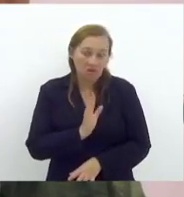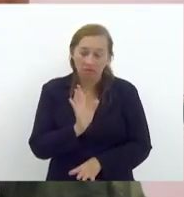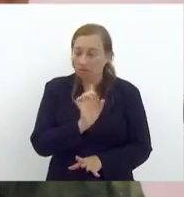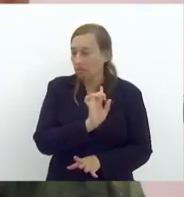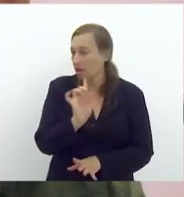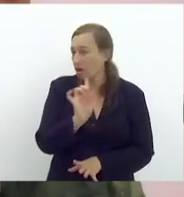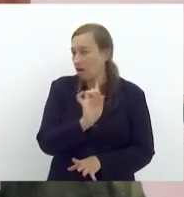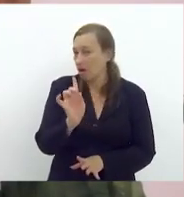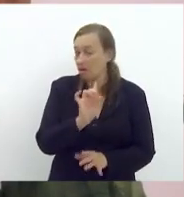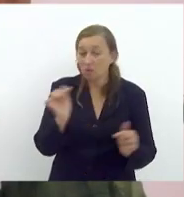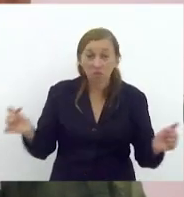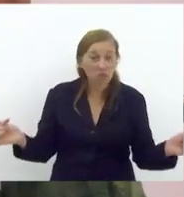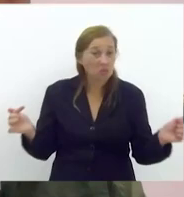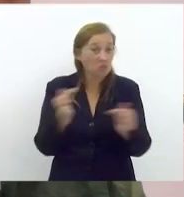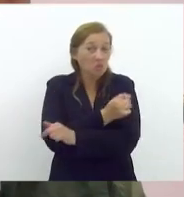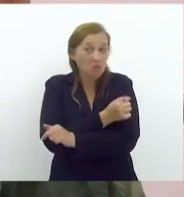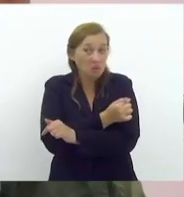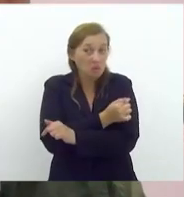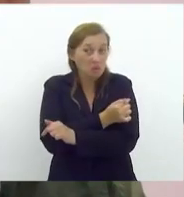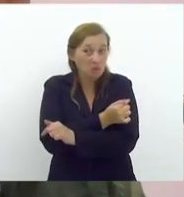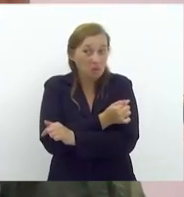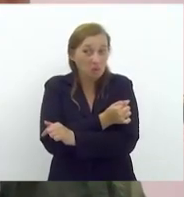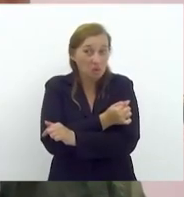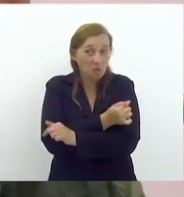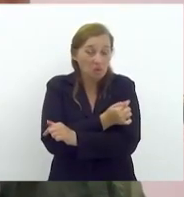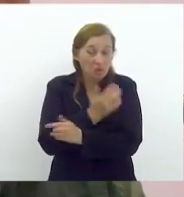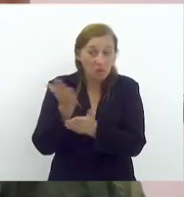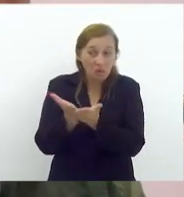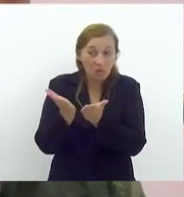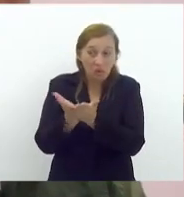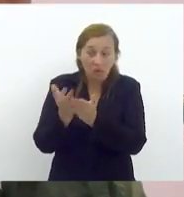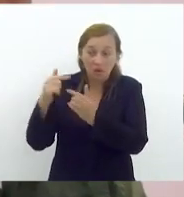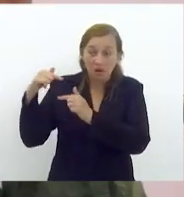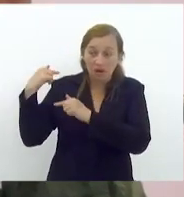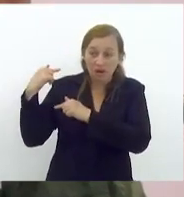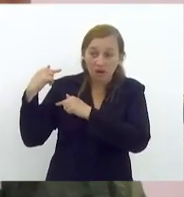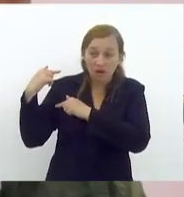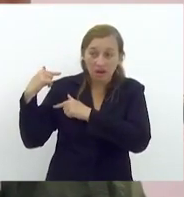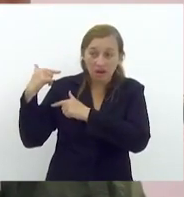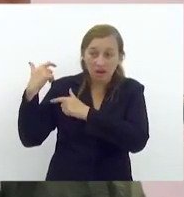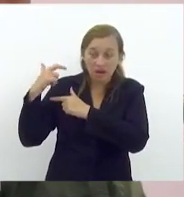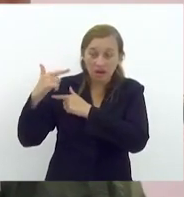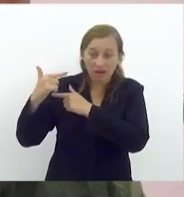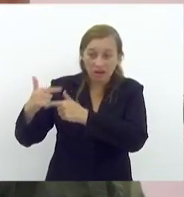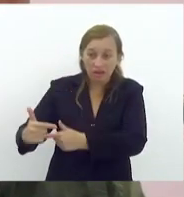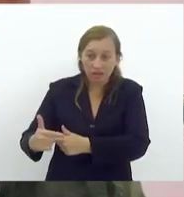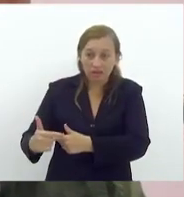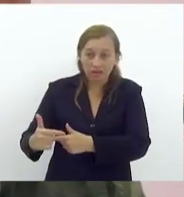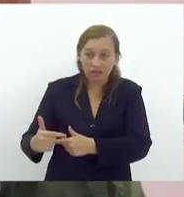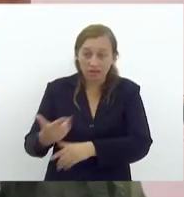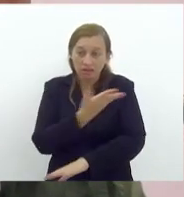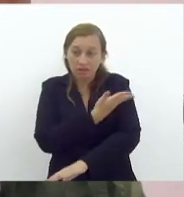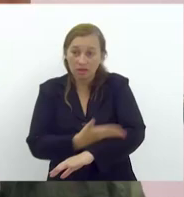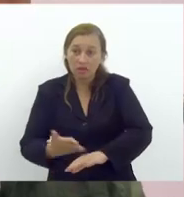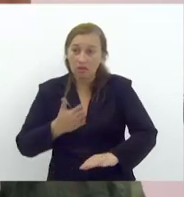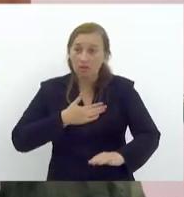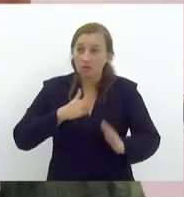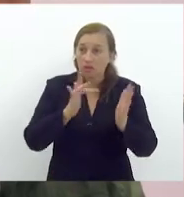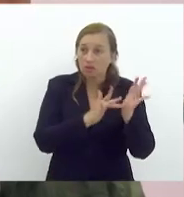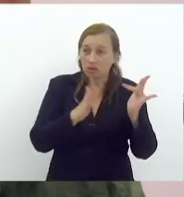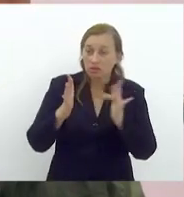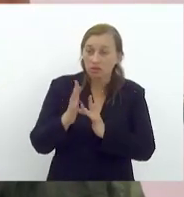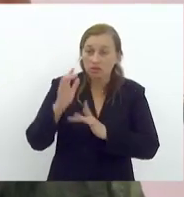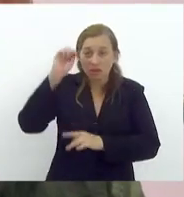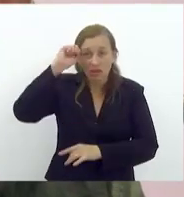tem a ver com esse cristianismo colonizador embranquecido que tem chicote na mão o meu Jesus é preto e